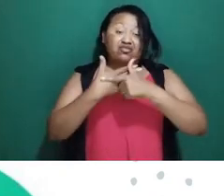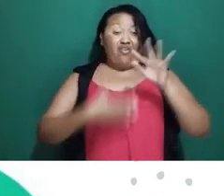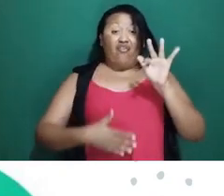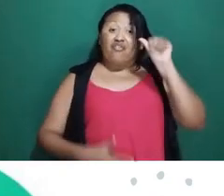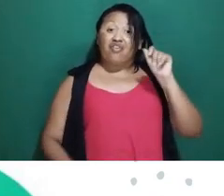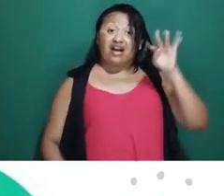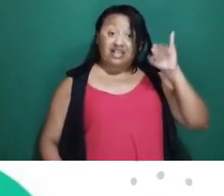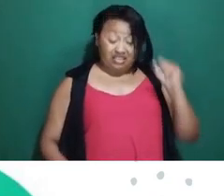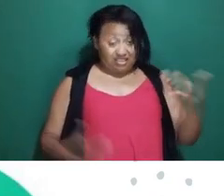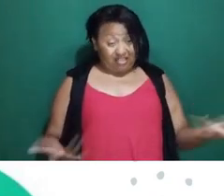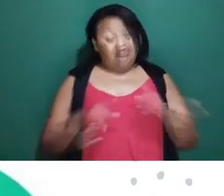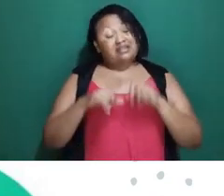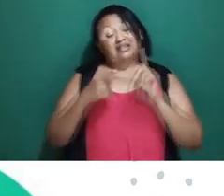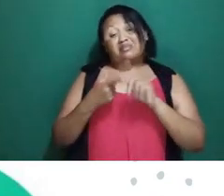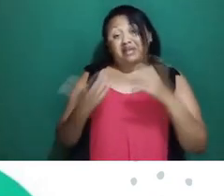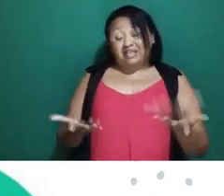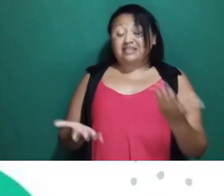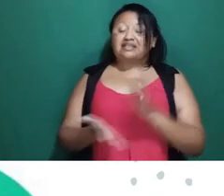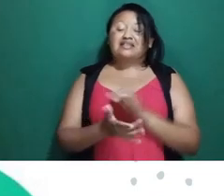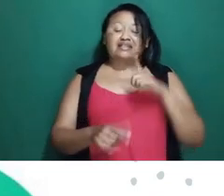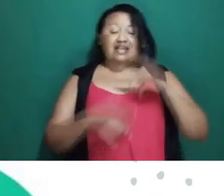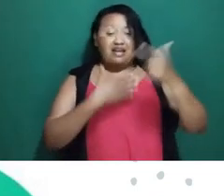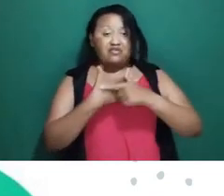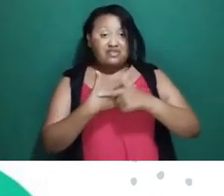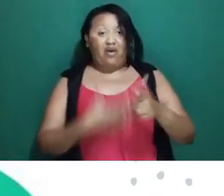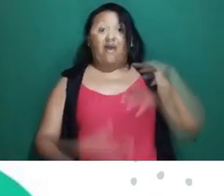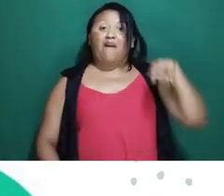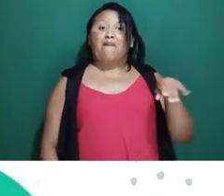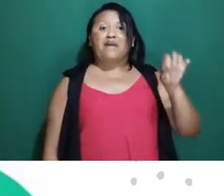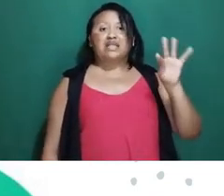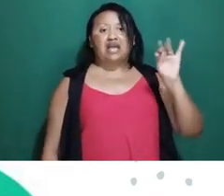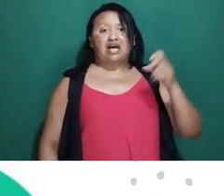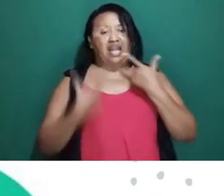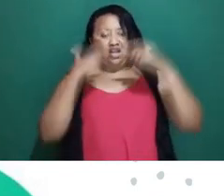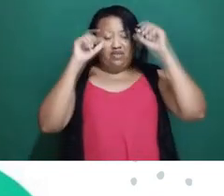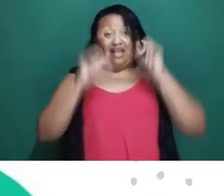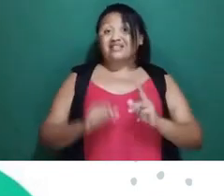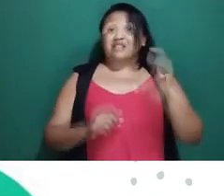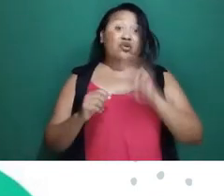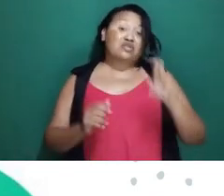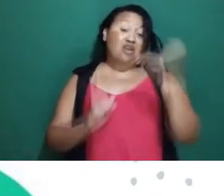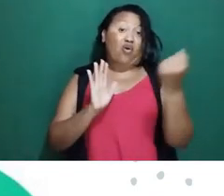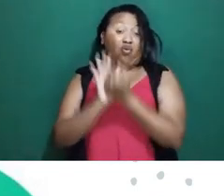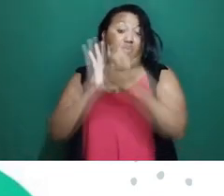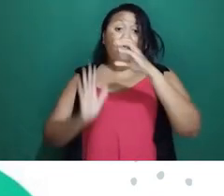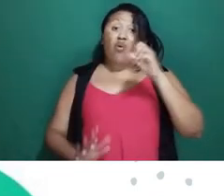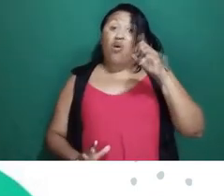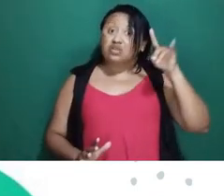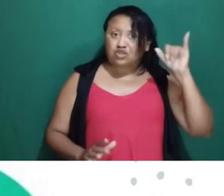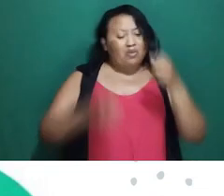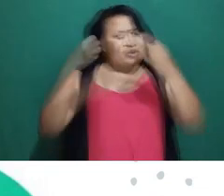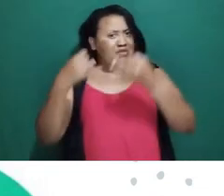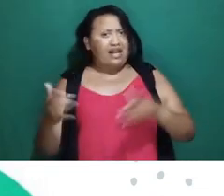é a função metalinguística vai entrar em Ação sempre que usar o código para explicar o próprio código